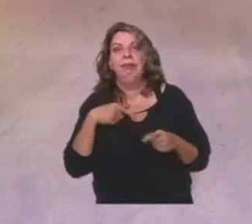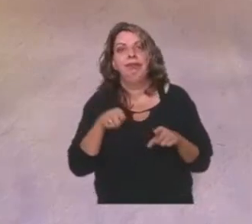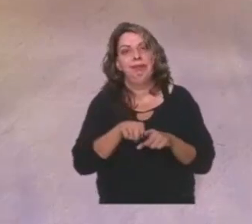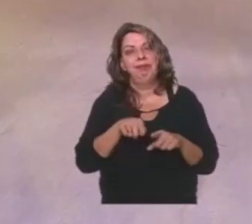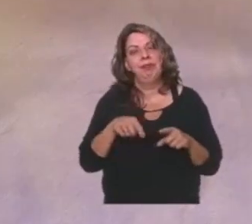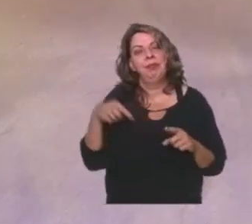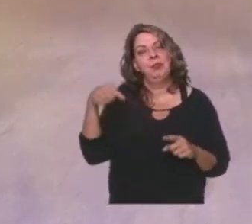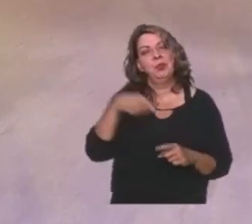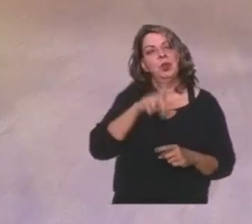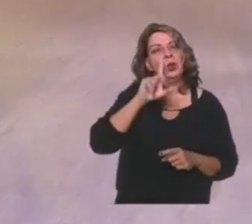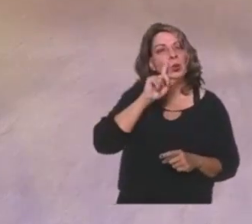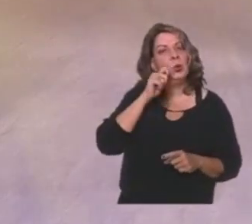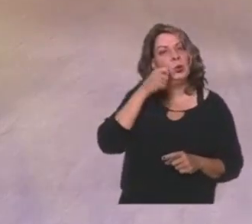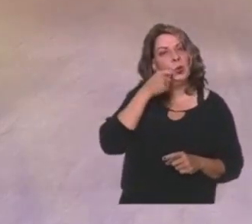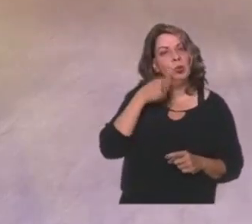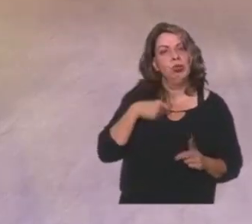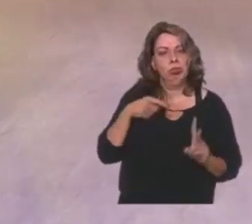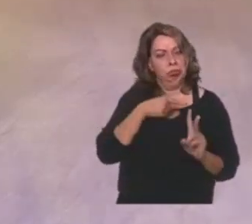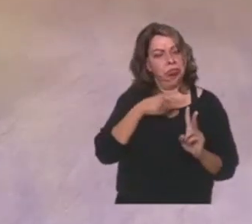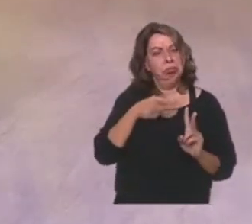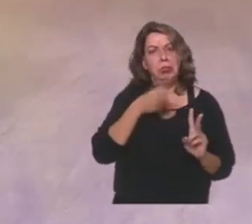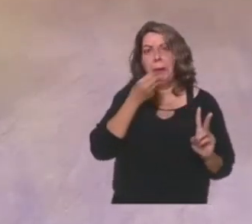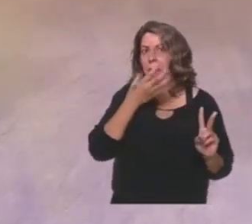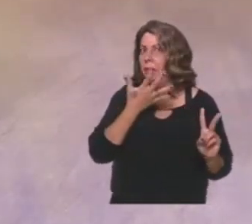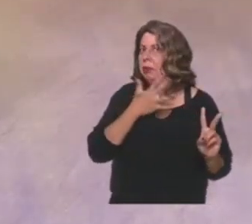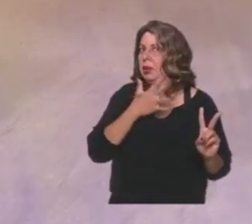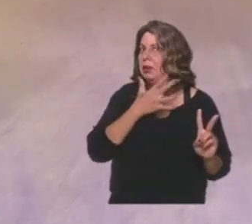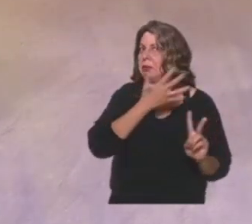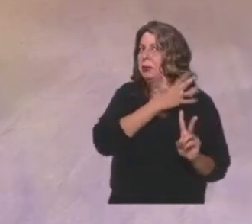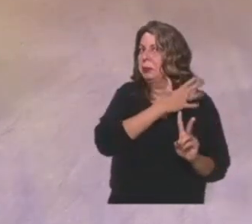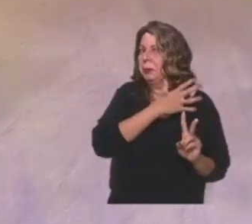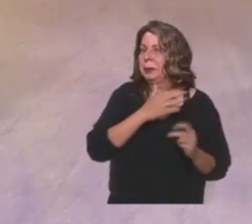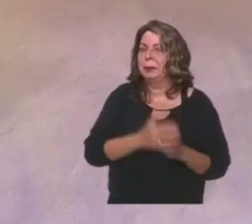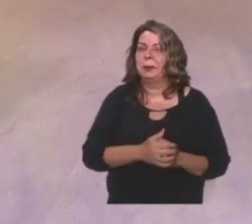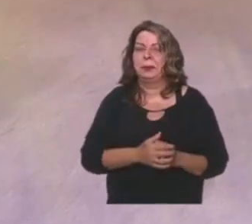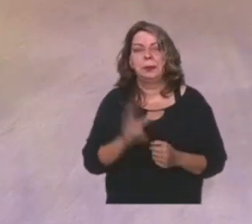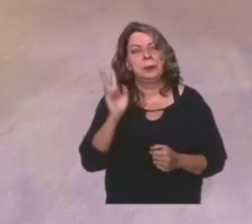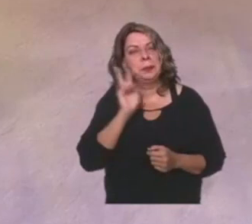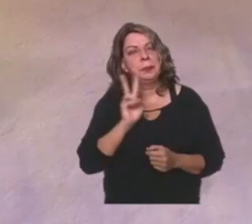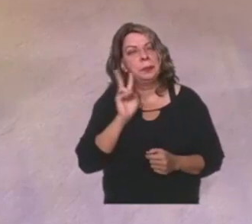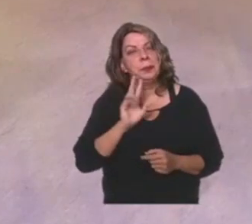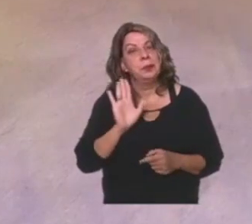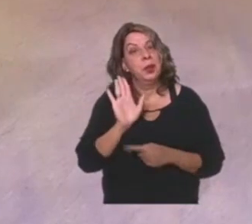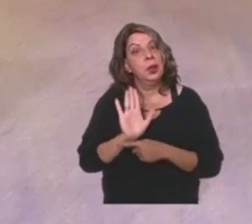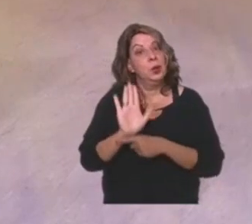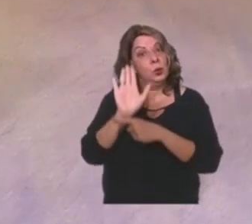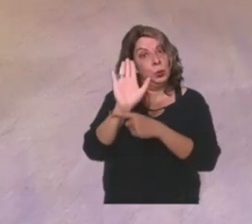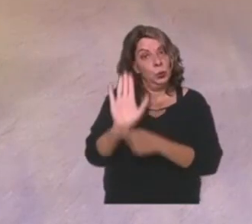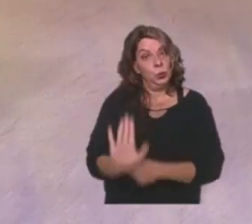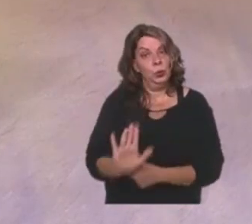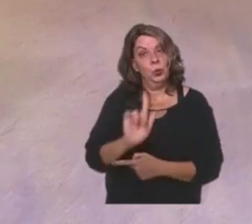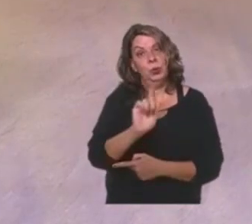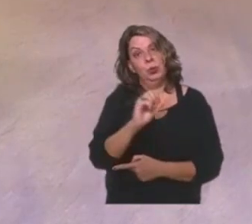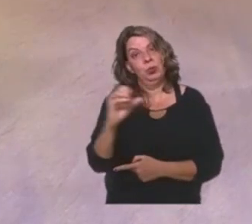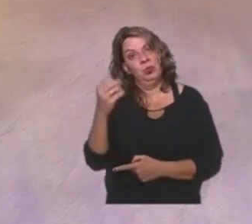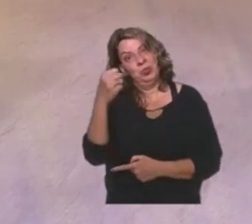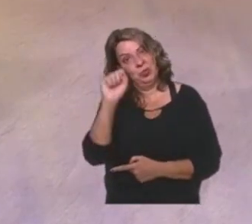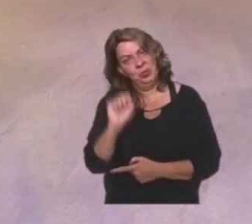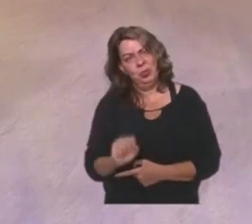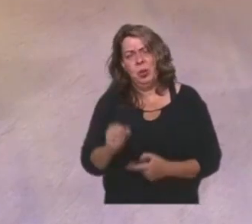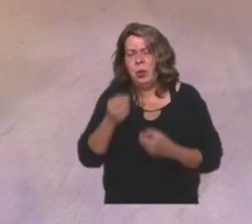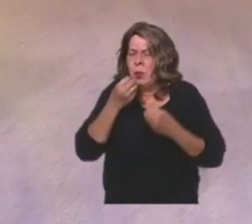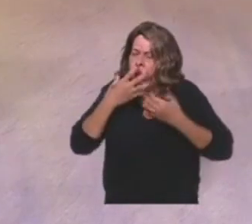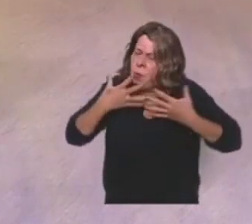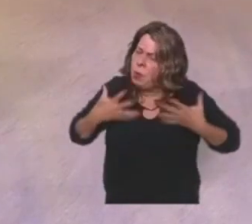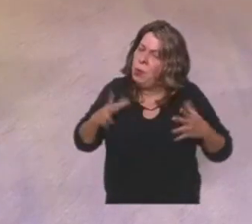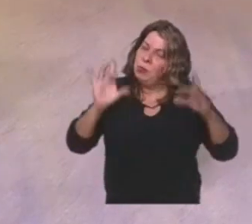capital. Vocês dois mandaram bem demais. Parabéns, viu? Lembrando que vocês contribuíram também com as ações do GAC Sergipe. Isso é